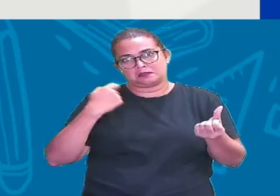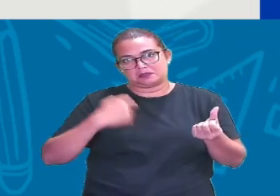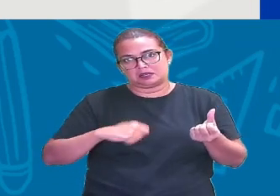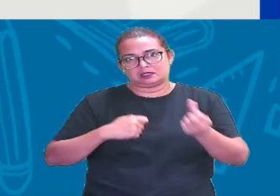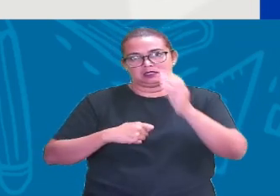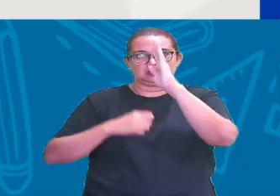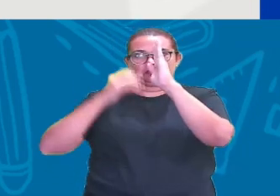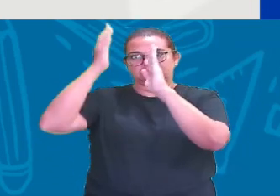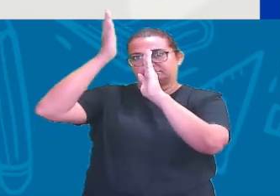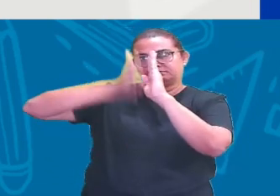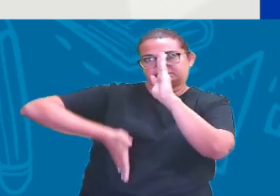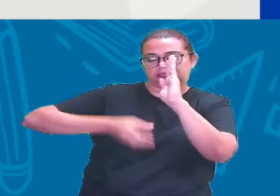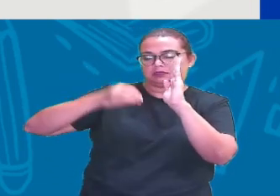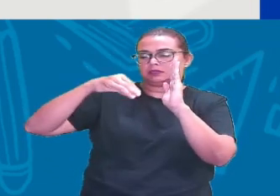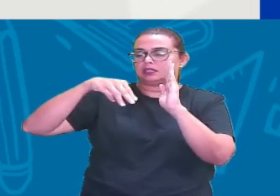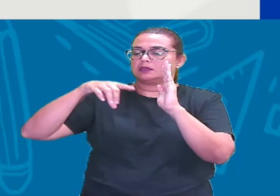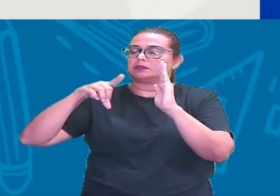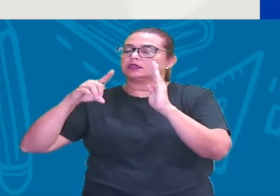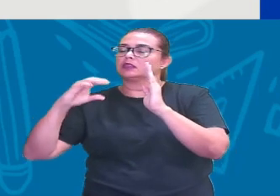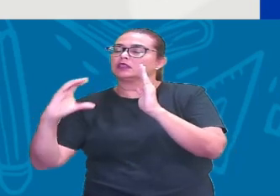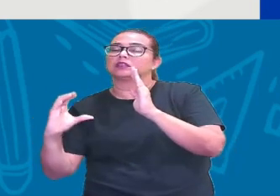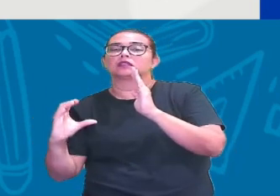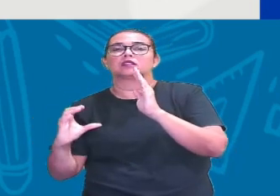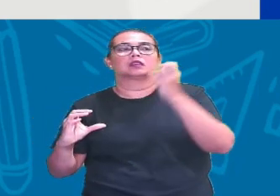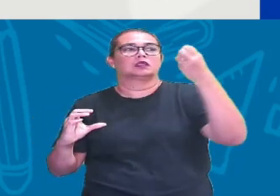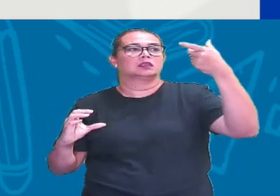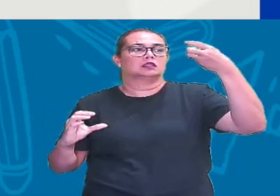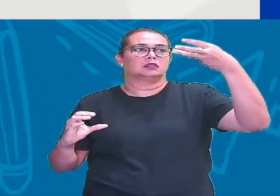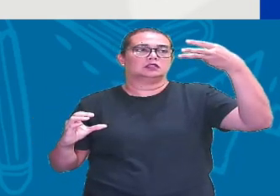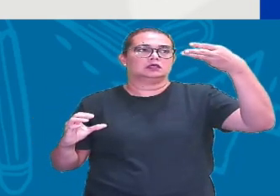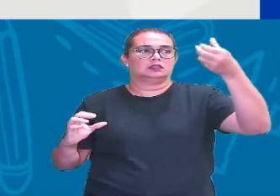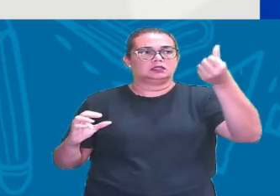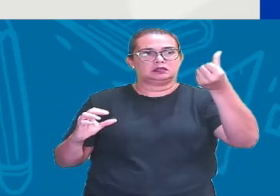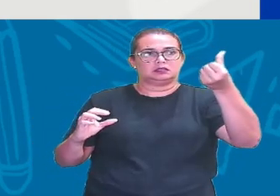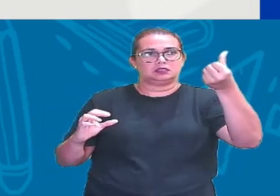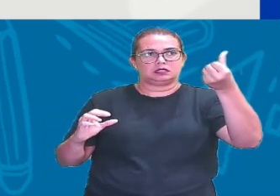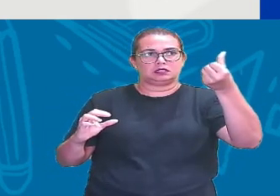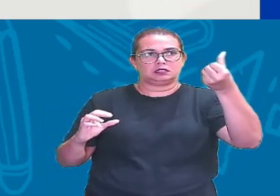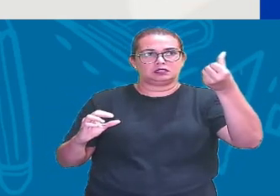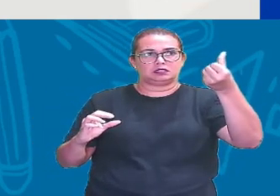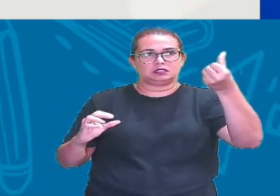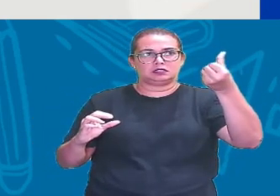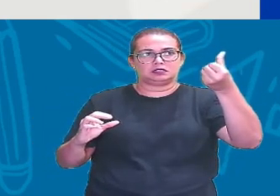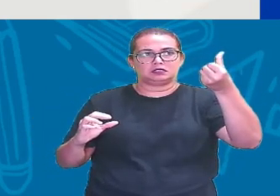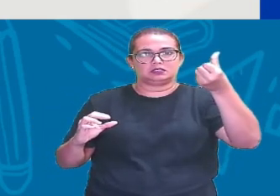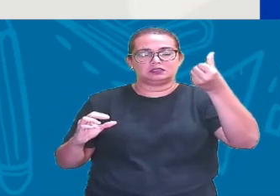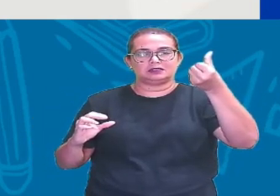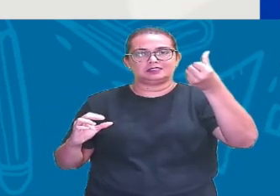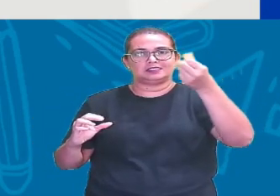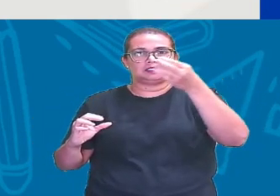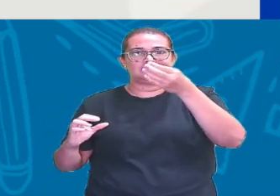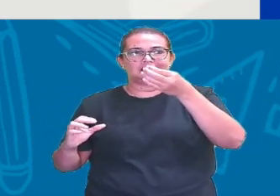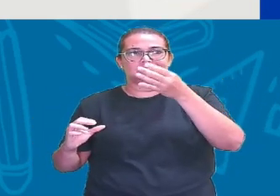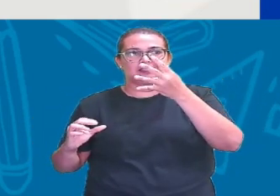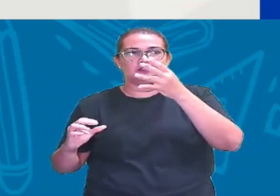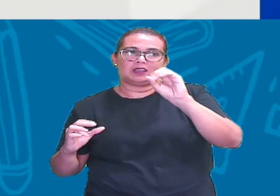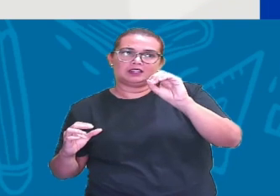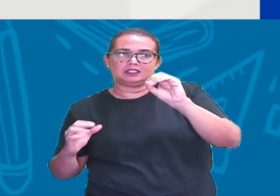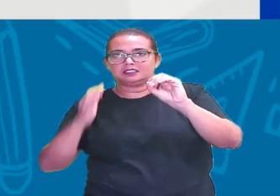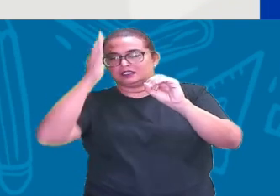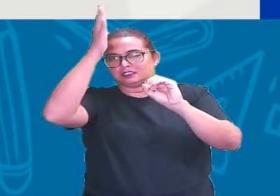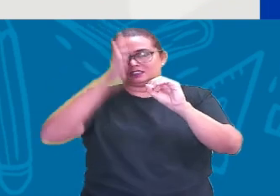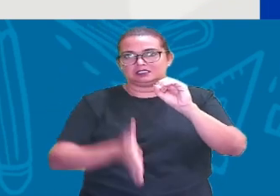fazer o MDC de 36 e 40, tá certo? Como é que a gente começa fazendo